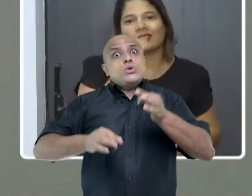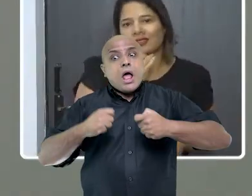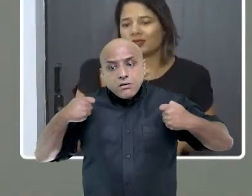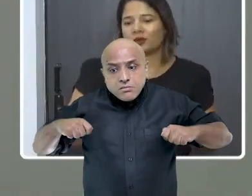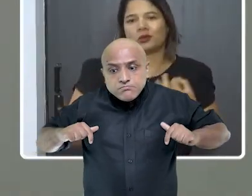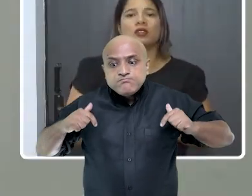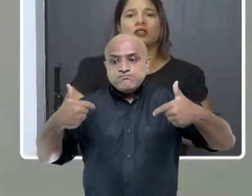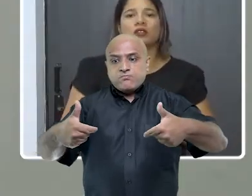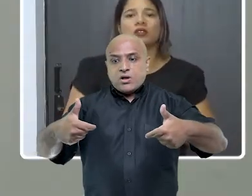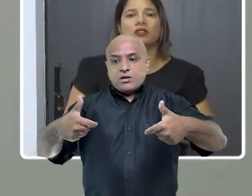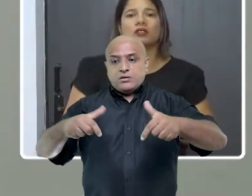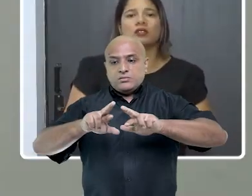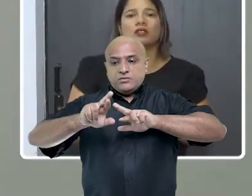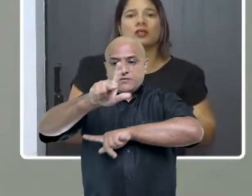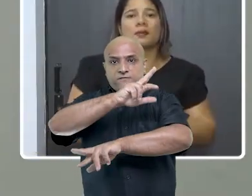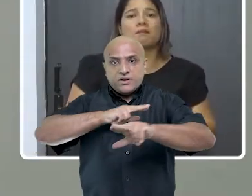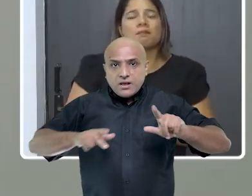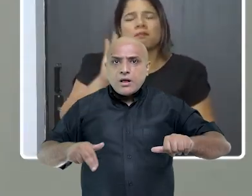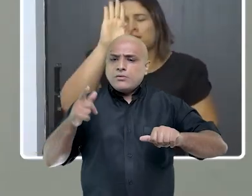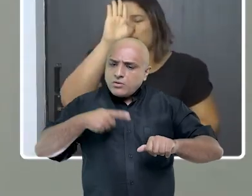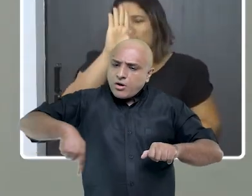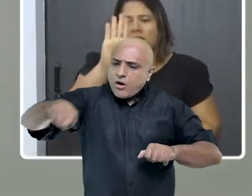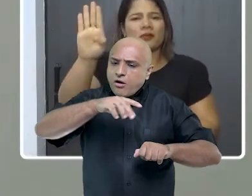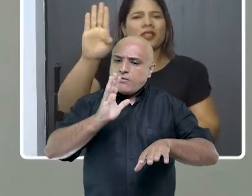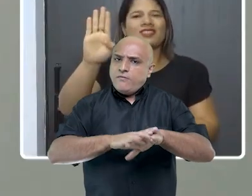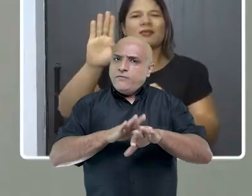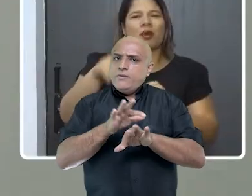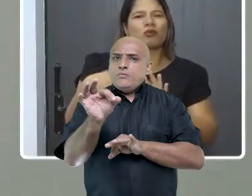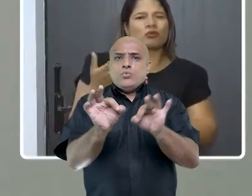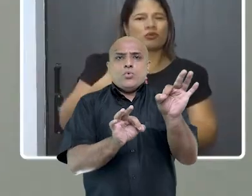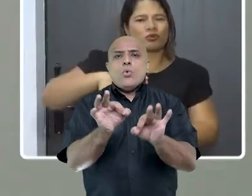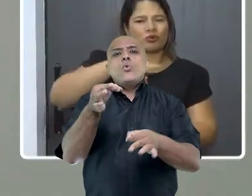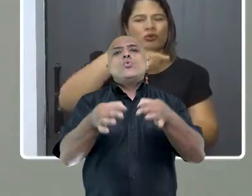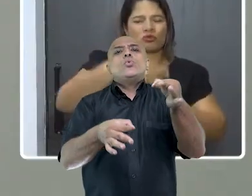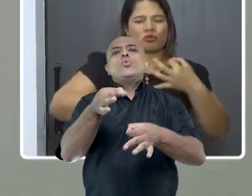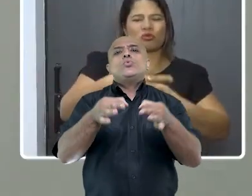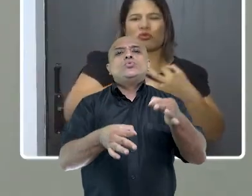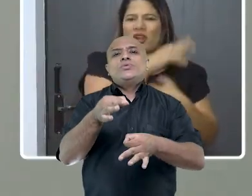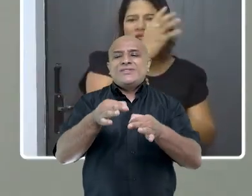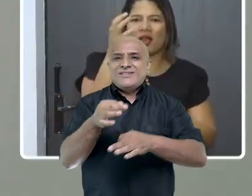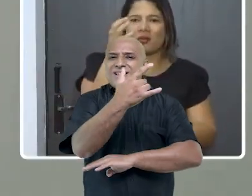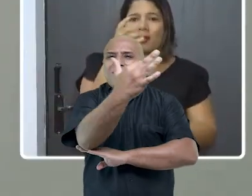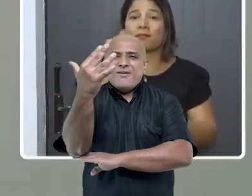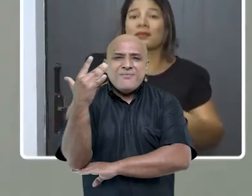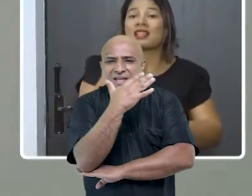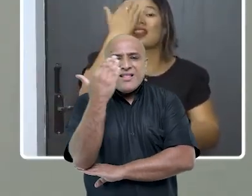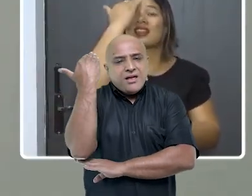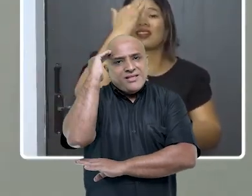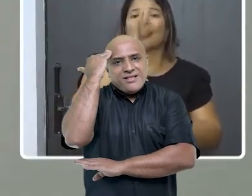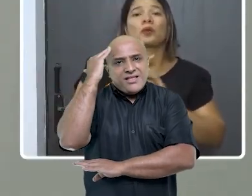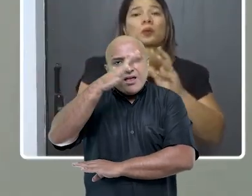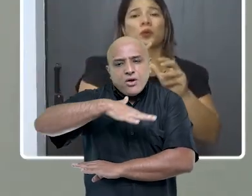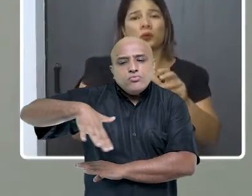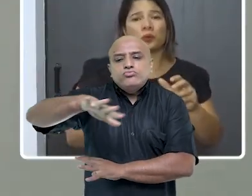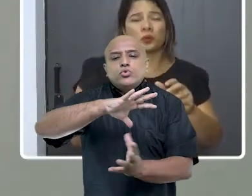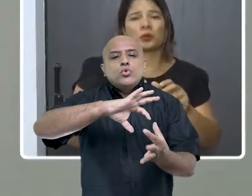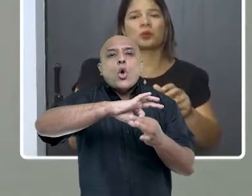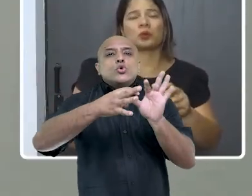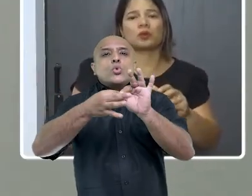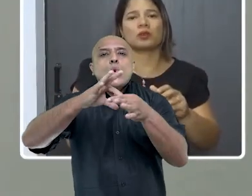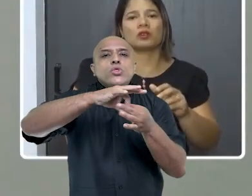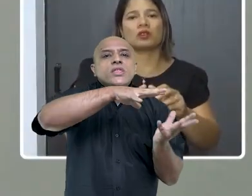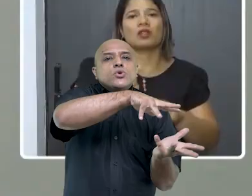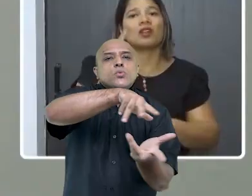maneira diferenciada. O que nós precisamos, como juízes ambientais, é entender o nosso mundo, entender